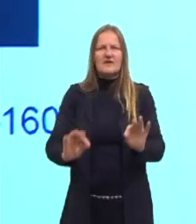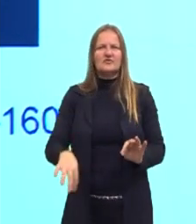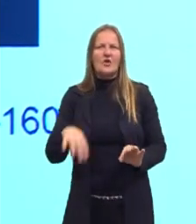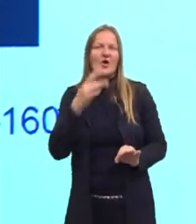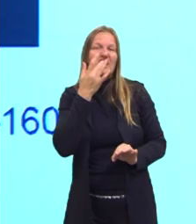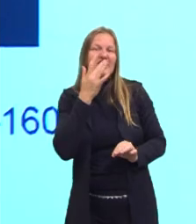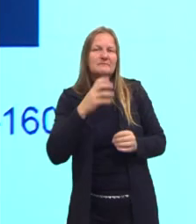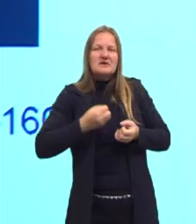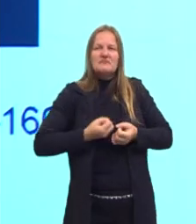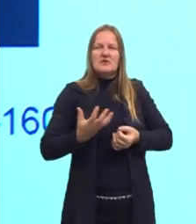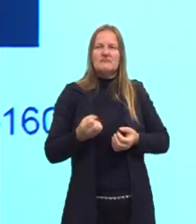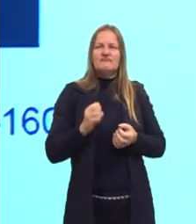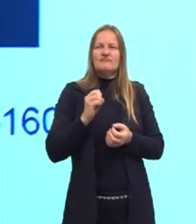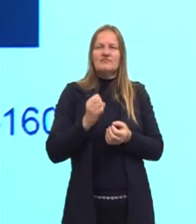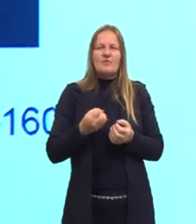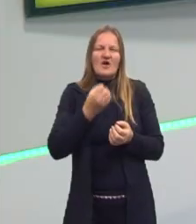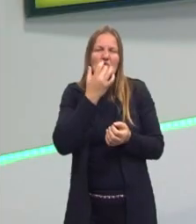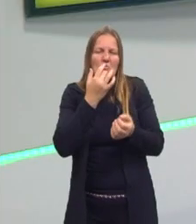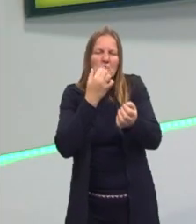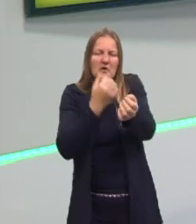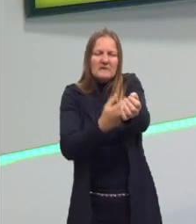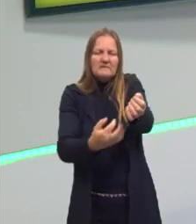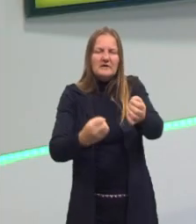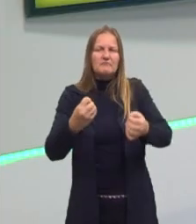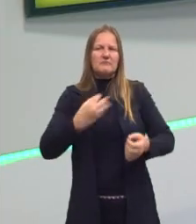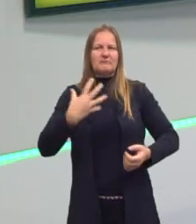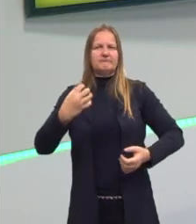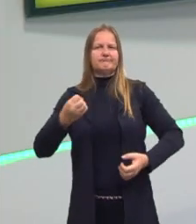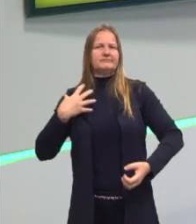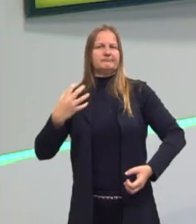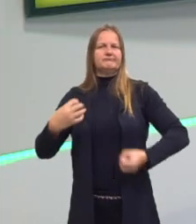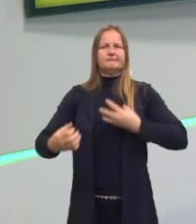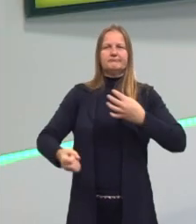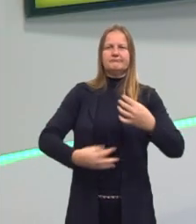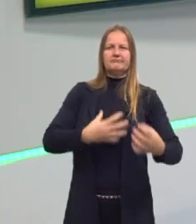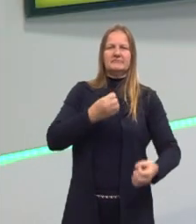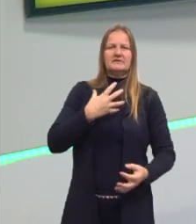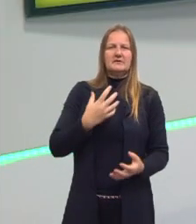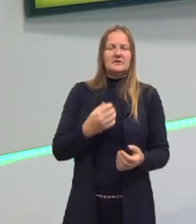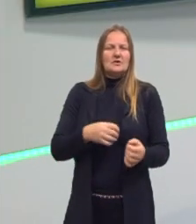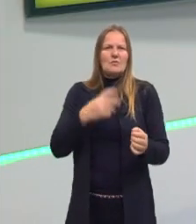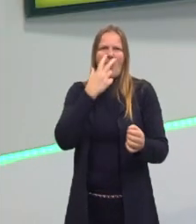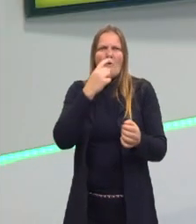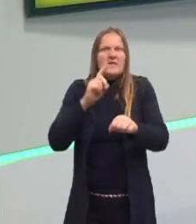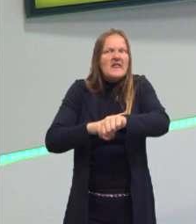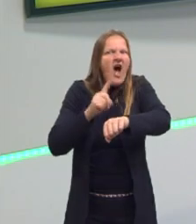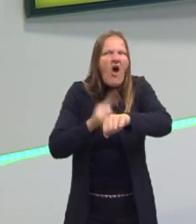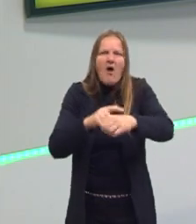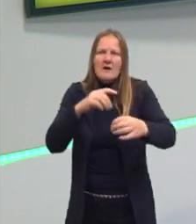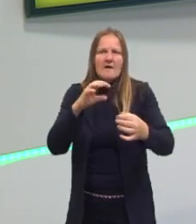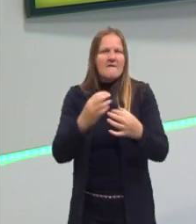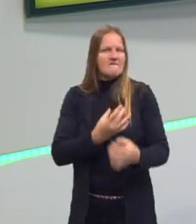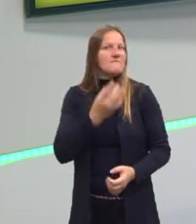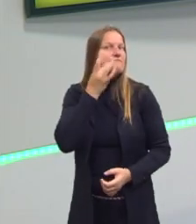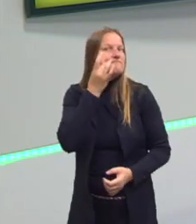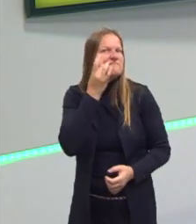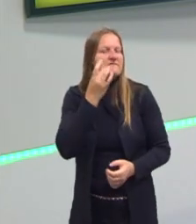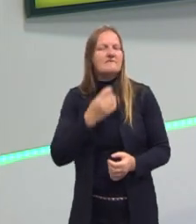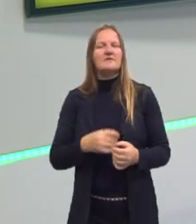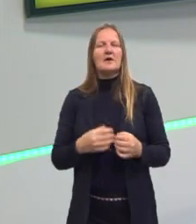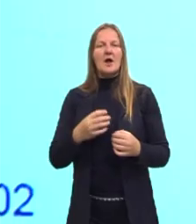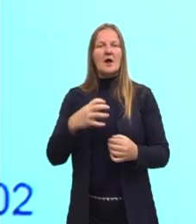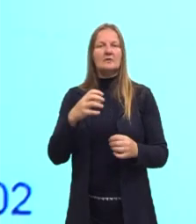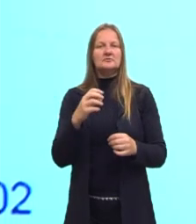sangue também respingado aqui no peito da Judith quer dizer parece um ato cometido sem nenhum escrúpulo